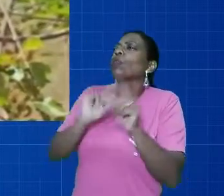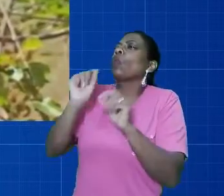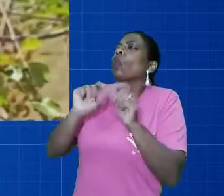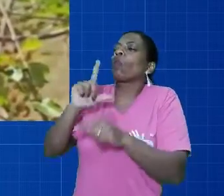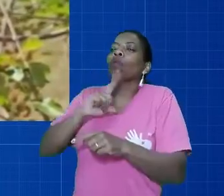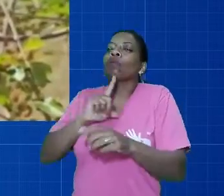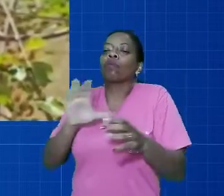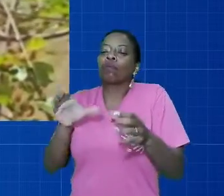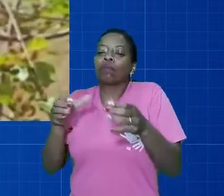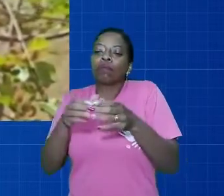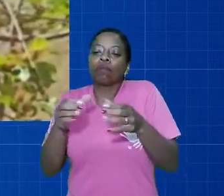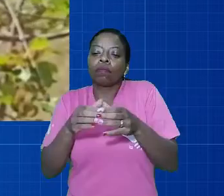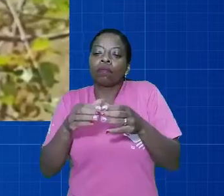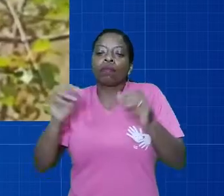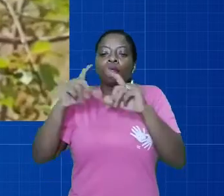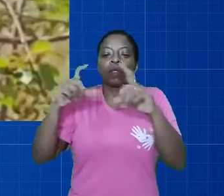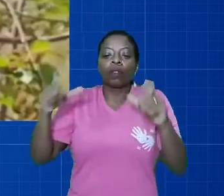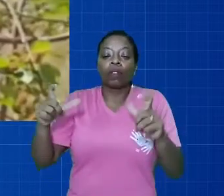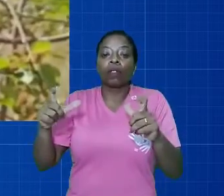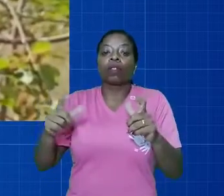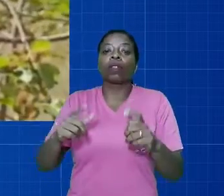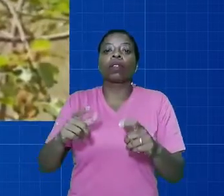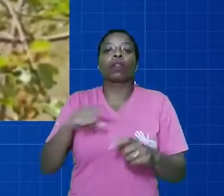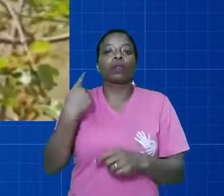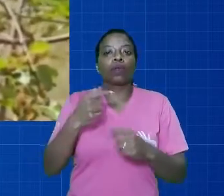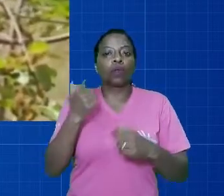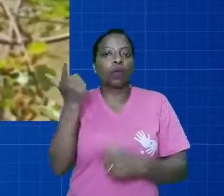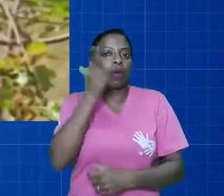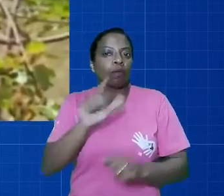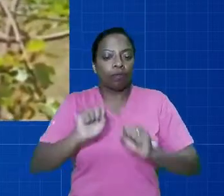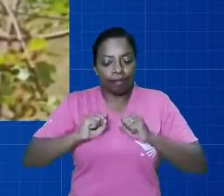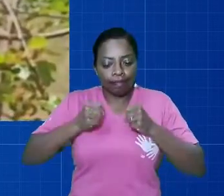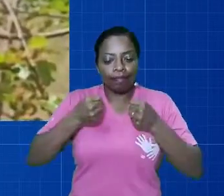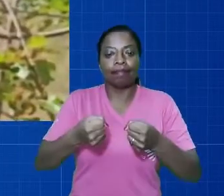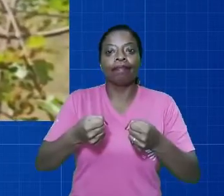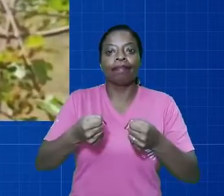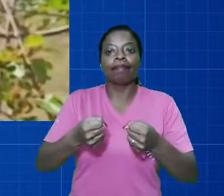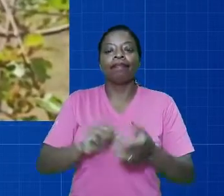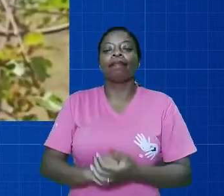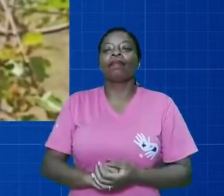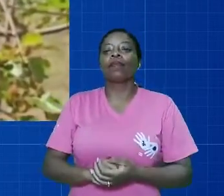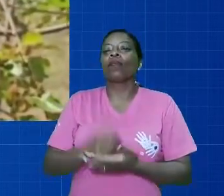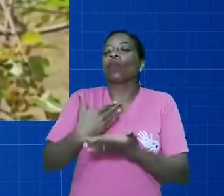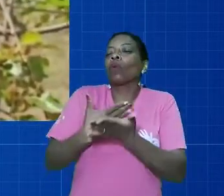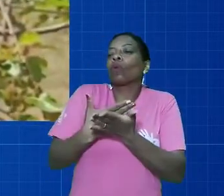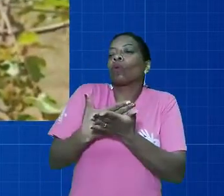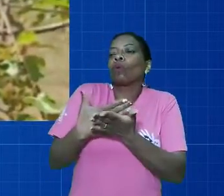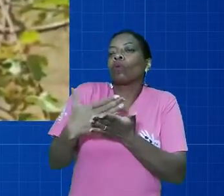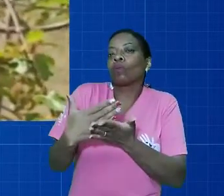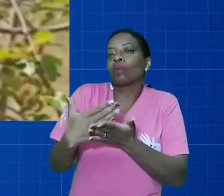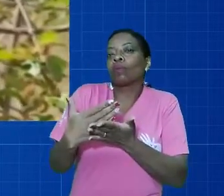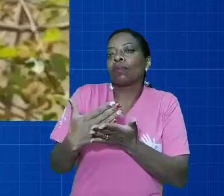tinha, né, de Clube de Ciências, a gente teve essa conquista. Então, inicialmente,